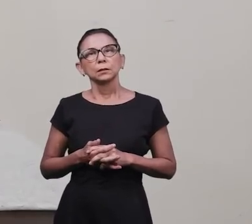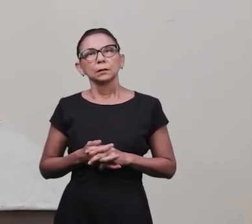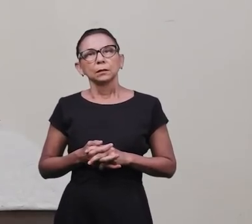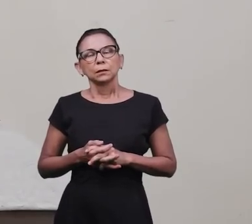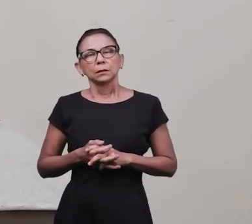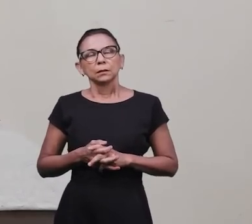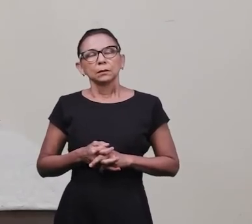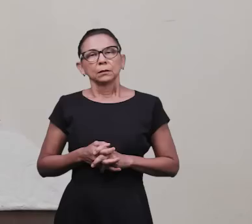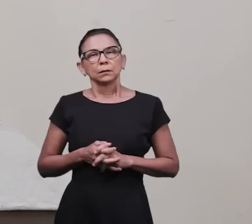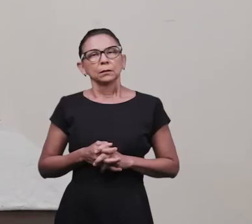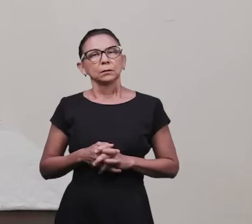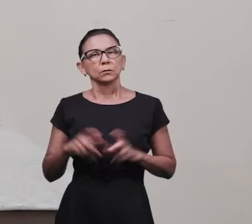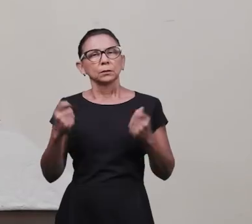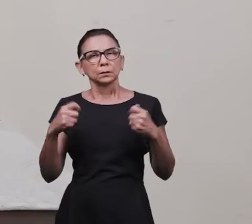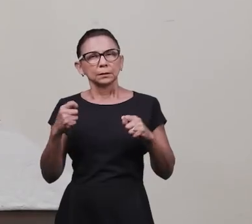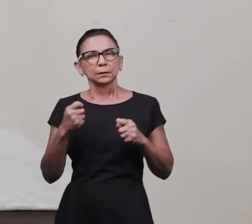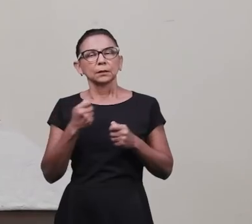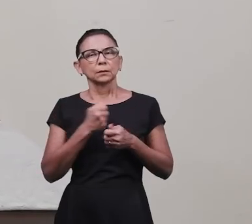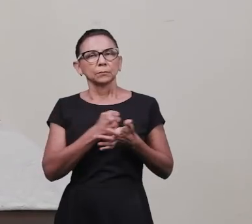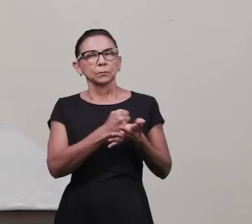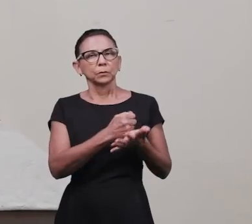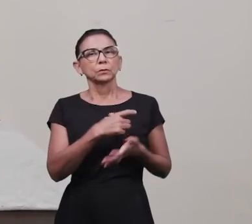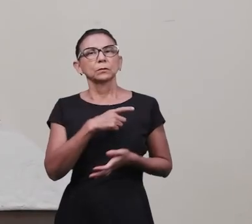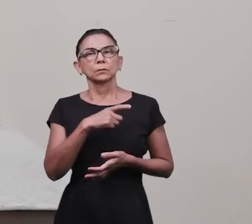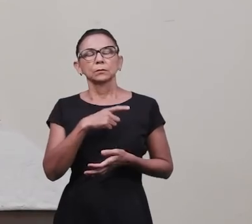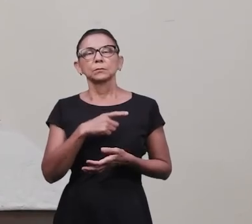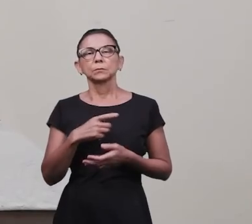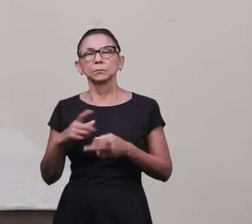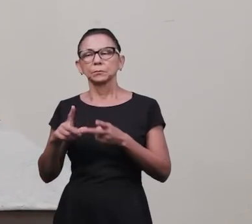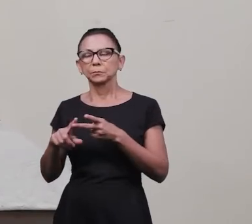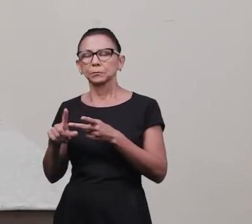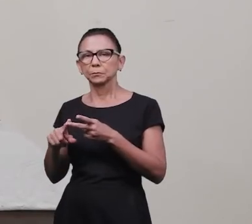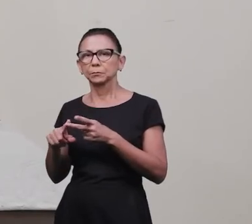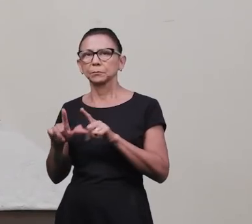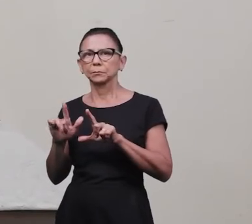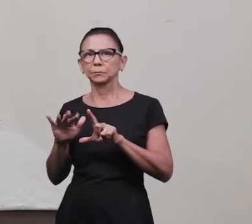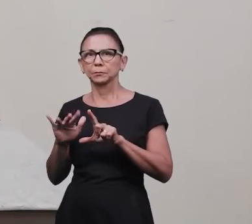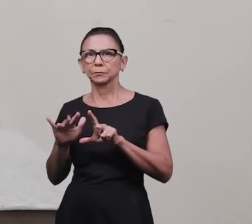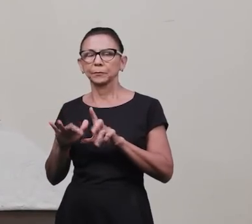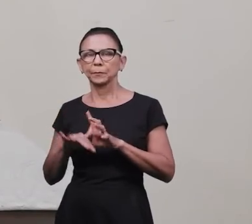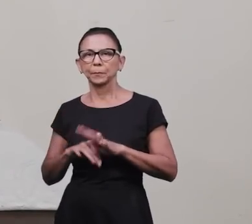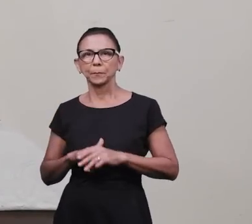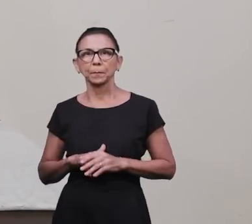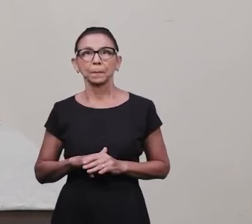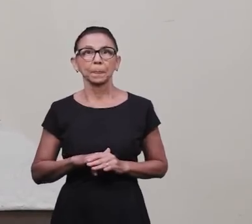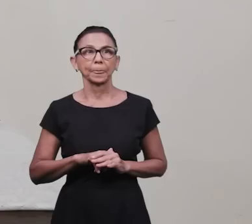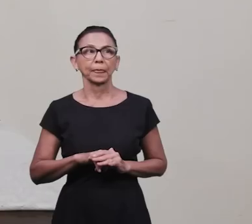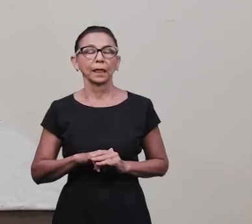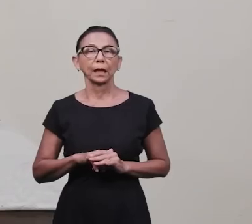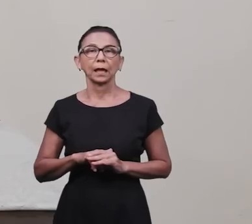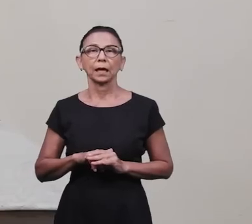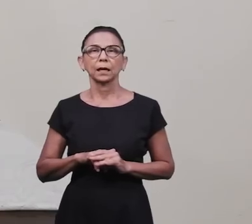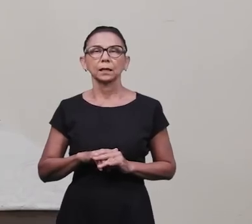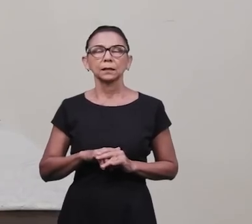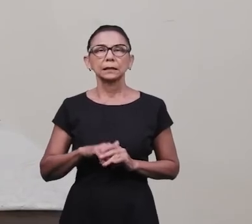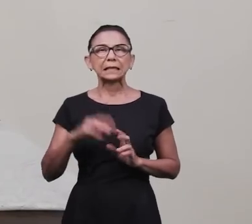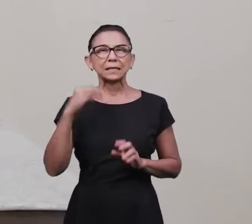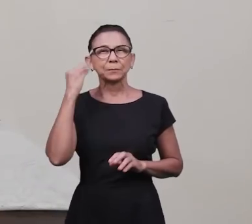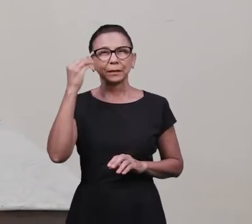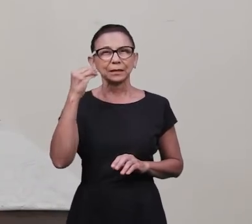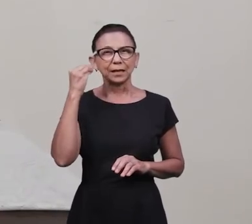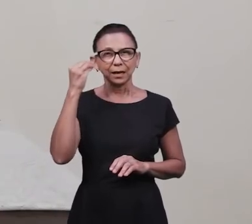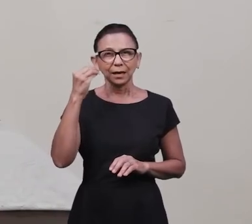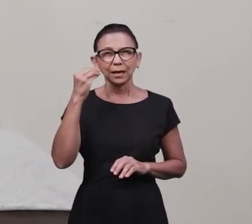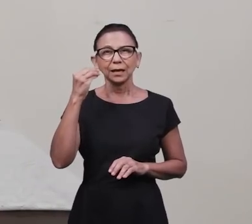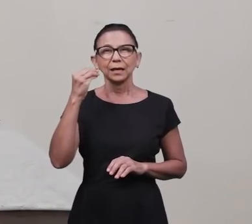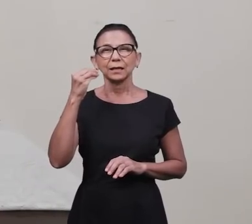será assistido na sua necessidade. Nós temos também o QR Code para o envio de experiências, aquilo